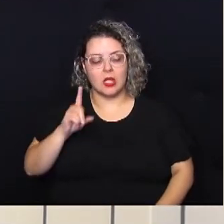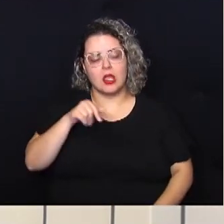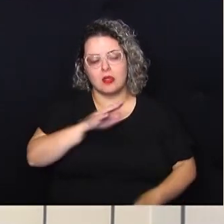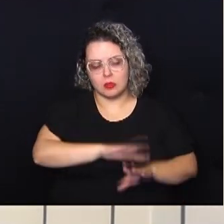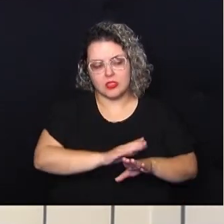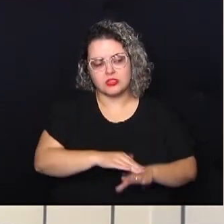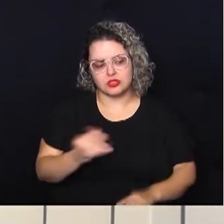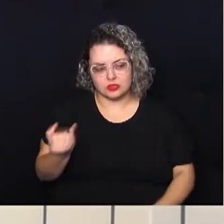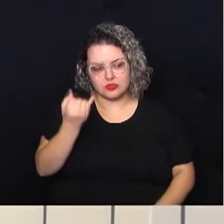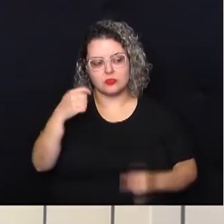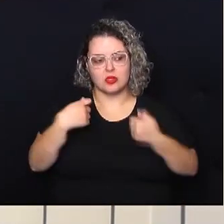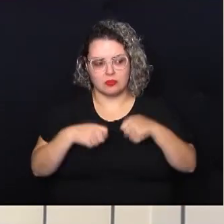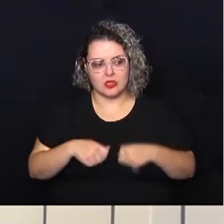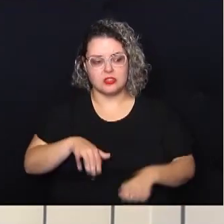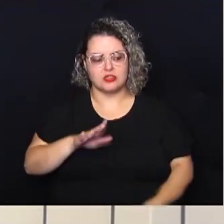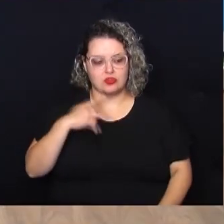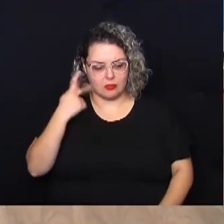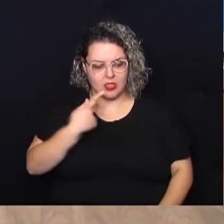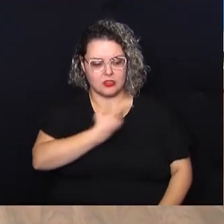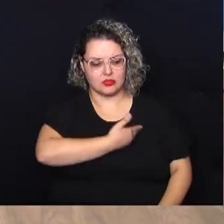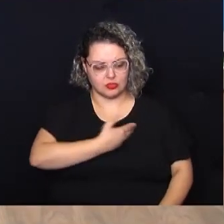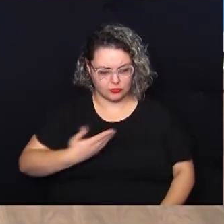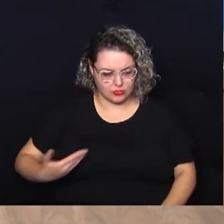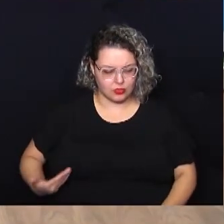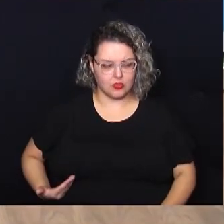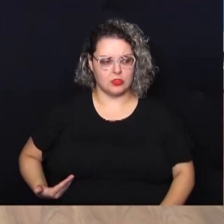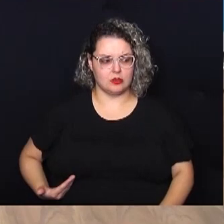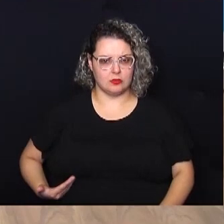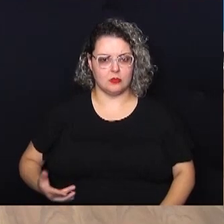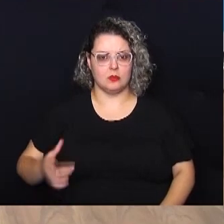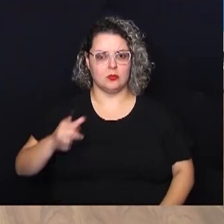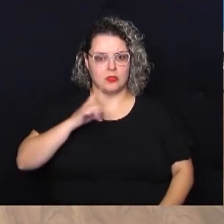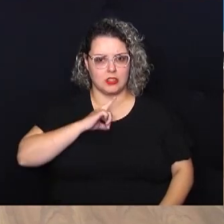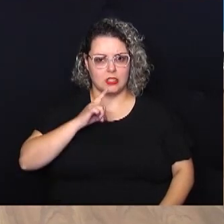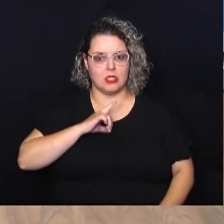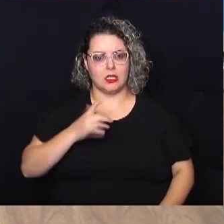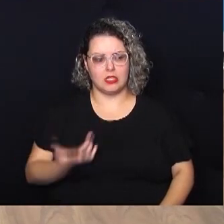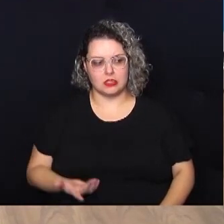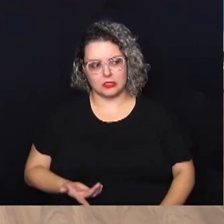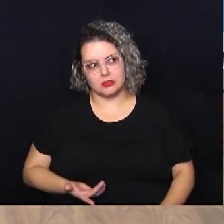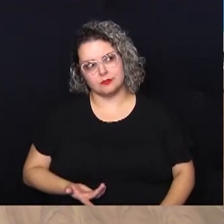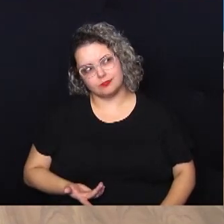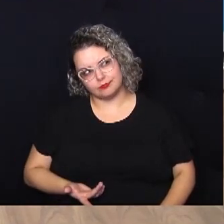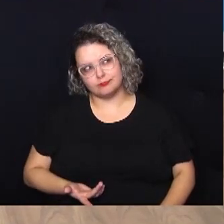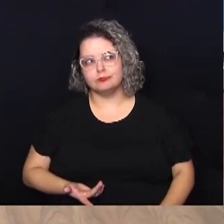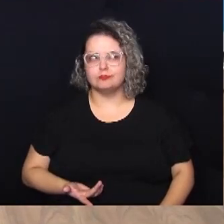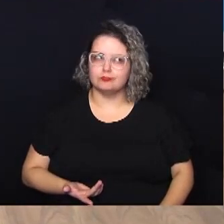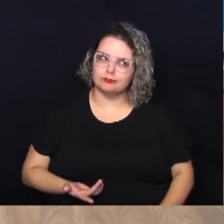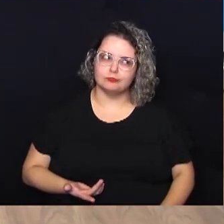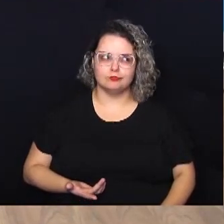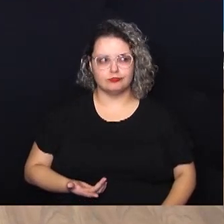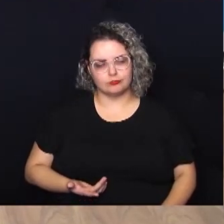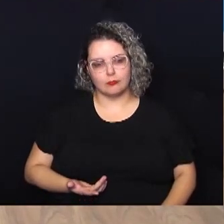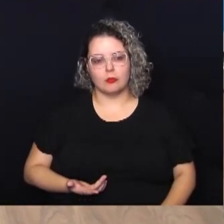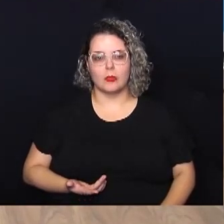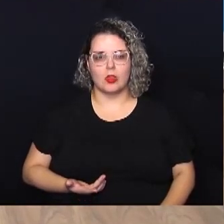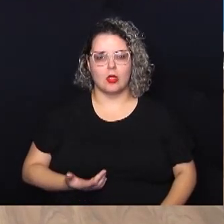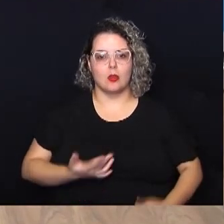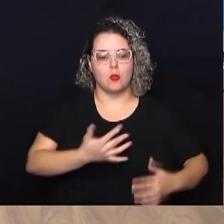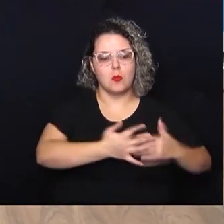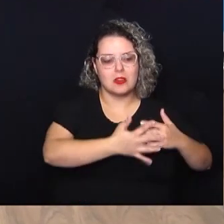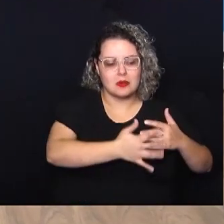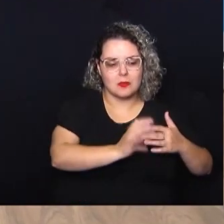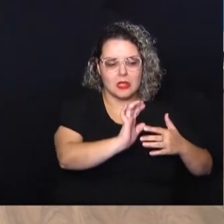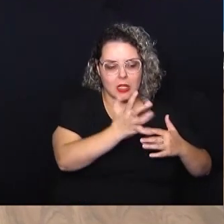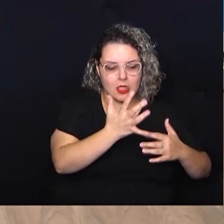também, a gente precisa de mais políticas públicas para pelo menos impedir que isso aconteça ou pelo